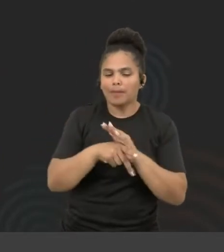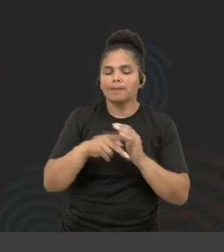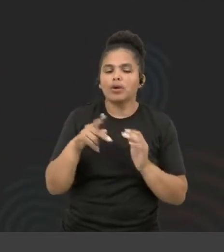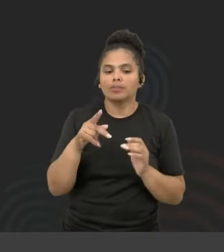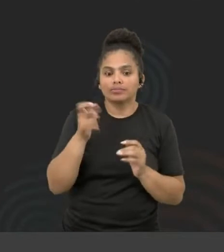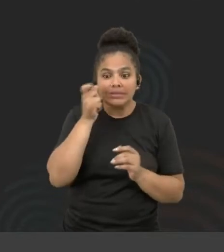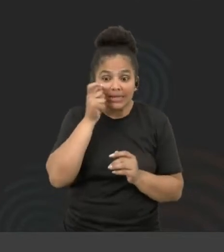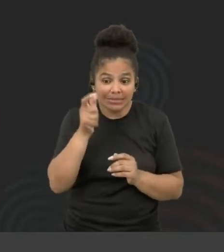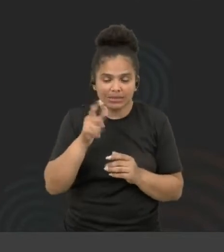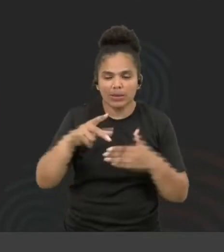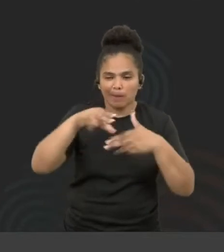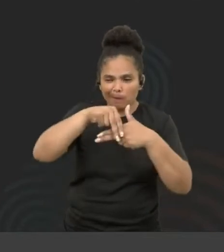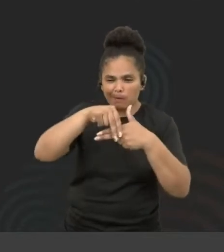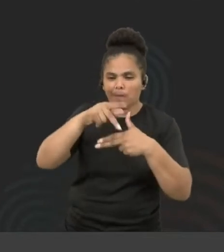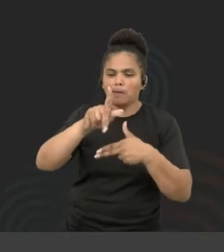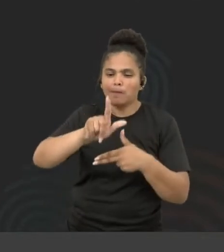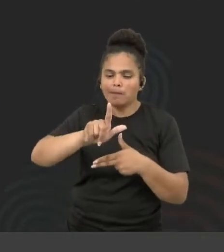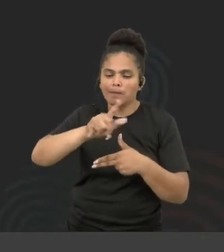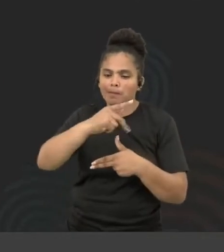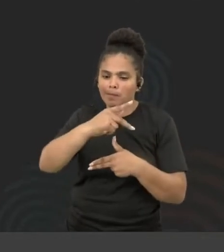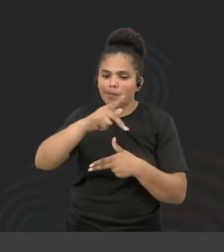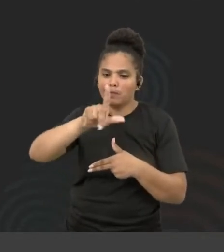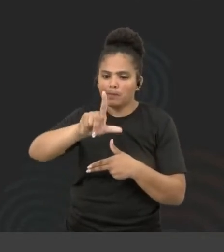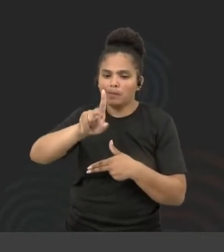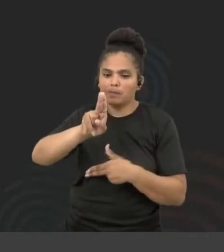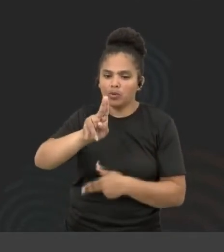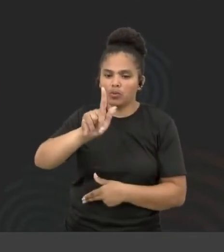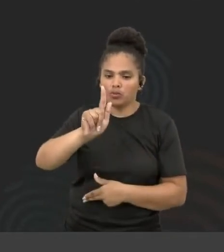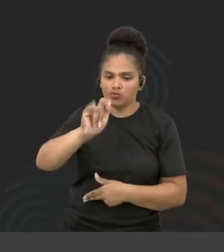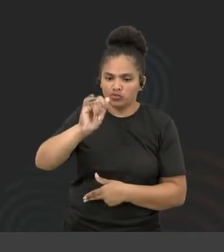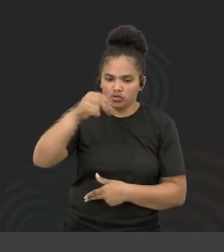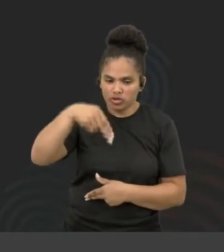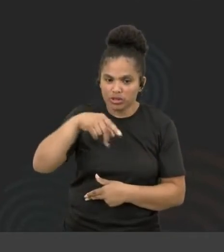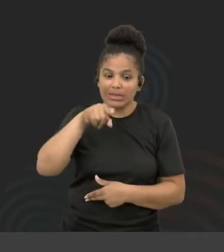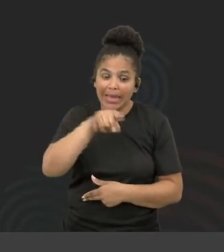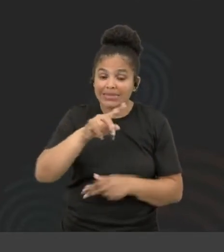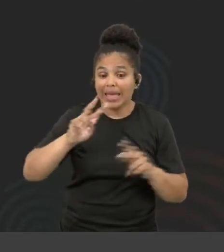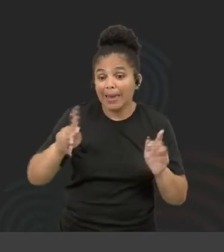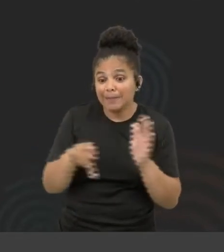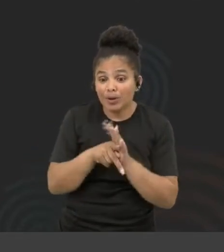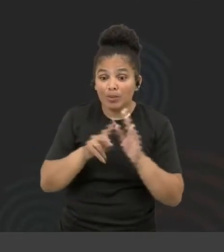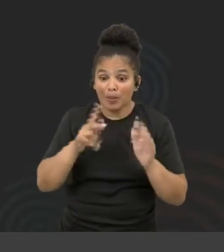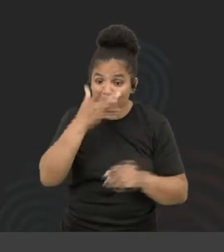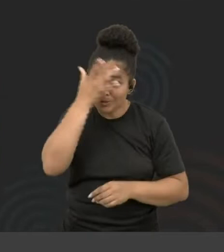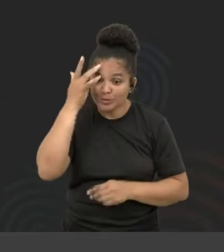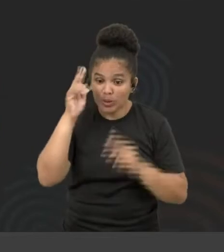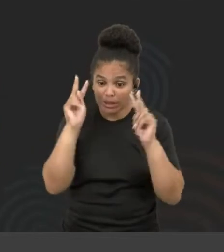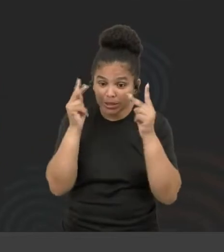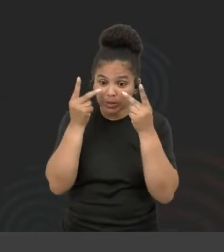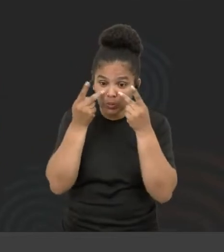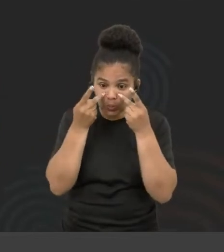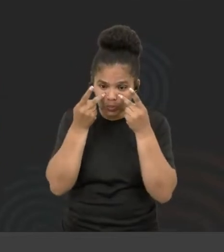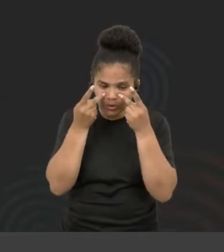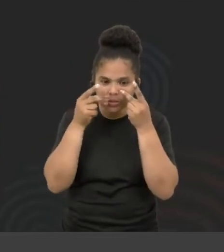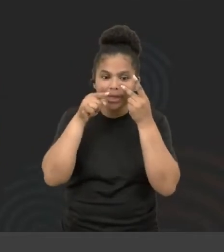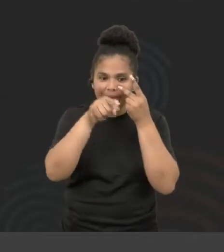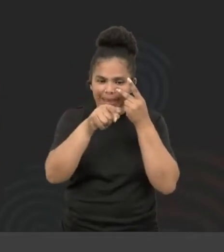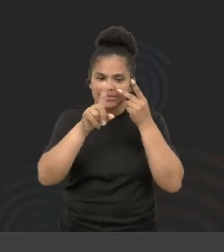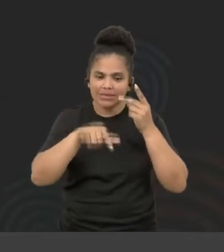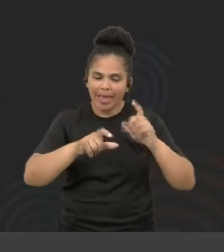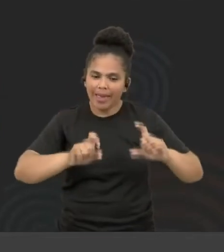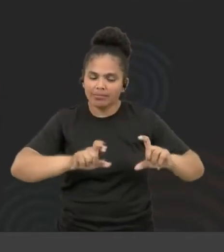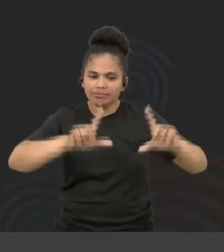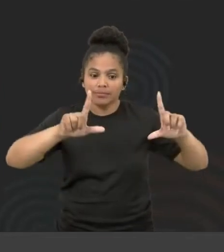simular daltonismo. Então, algumas pessoas podem não identificar alguns tipos de cores. Esse plugin, Let's Get Colorblind,